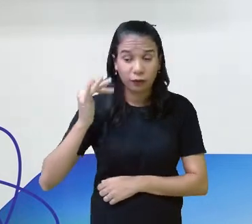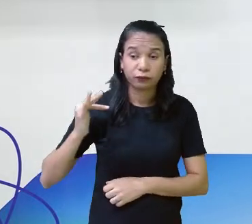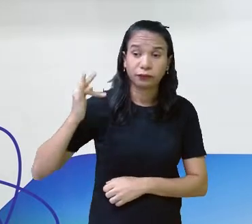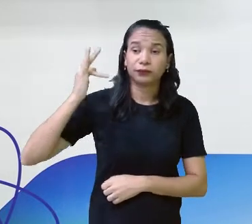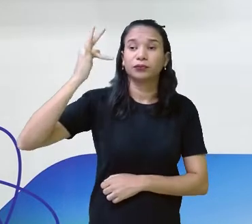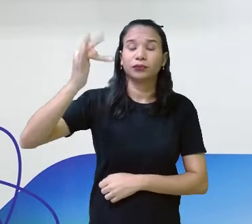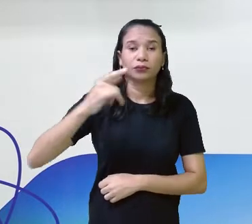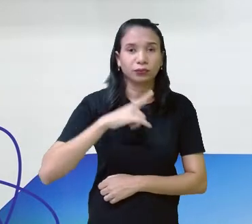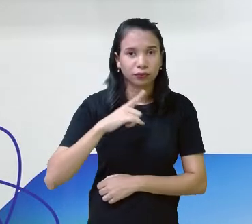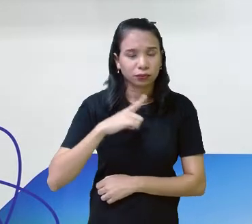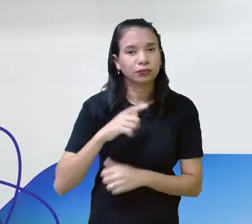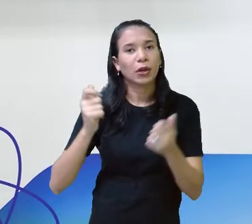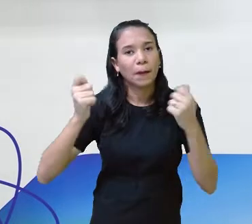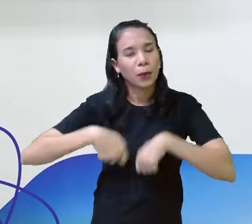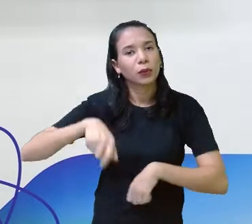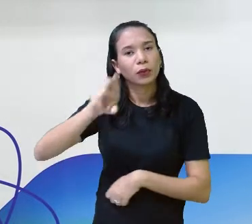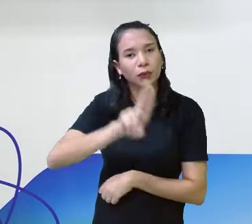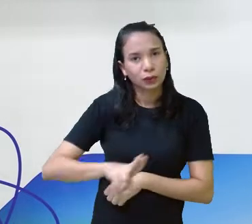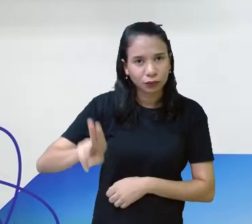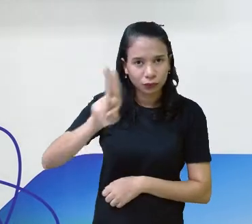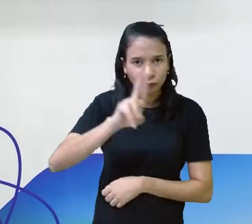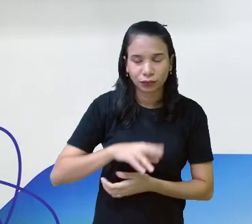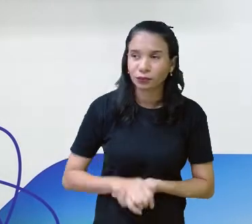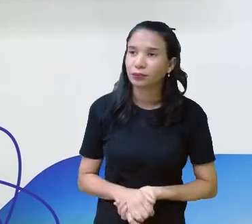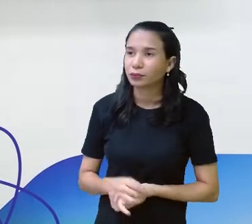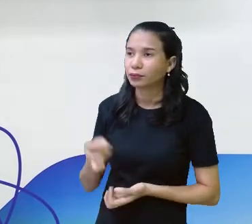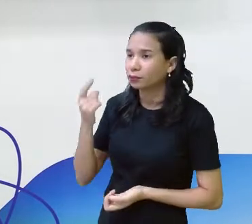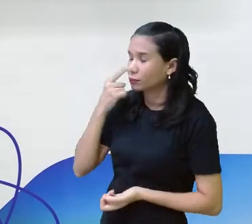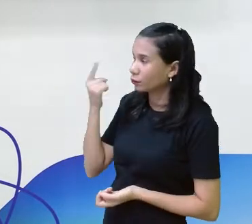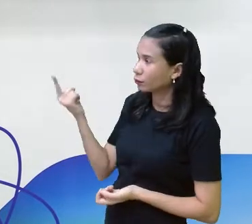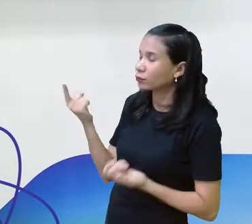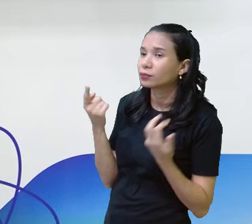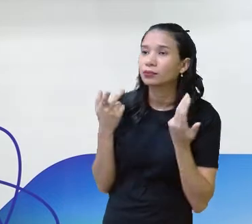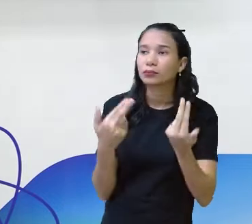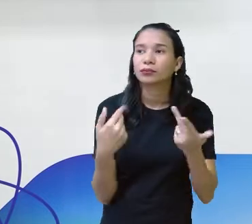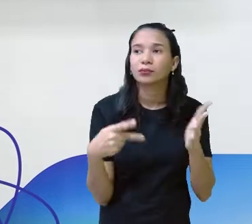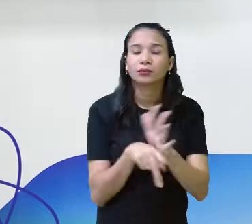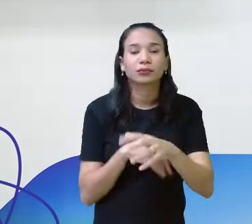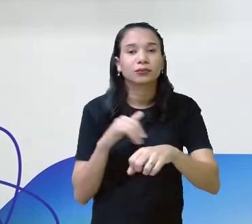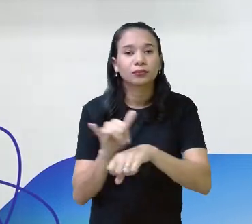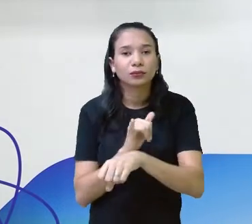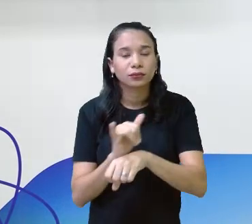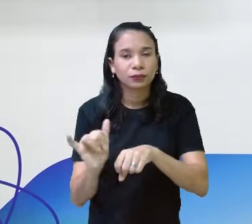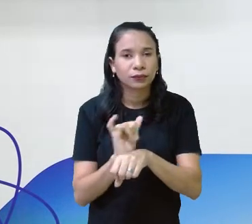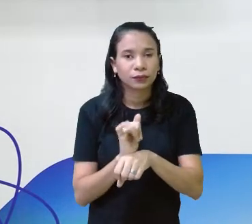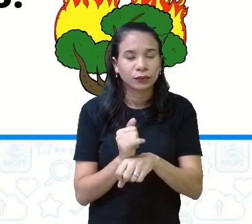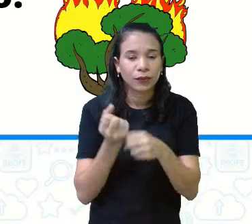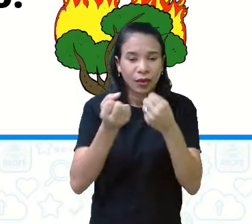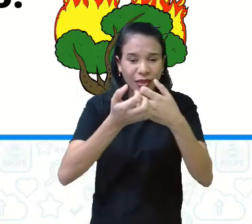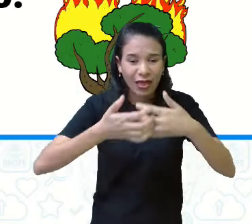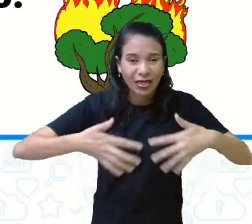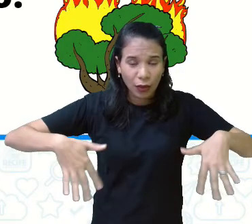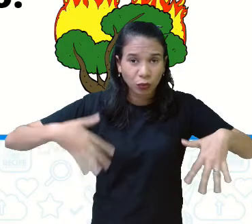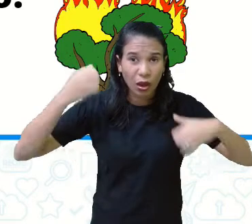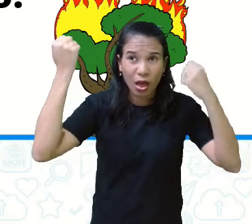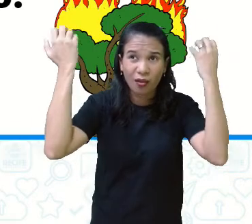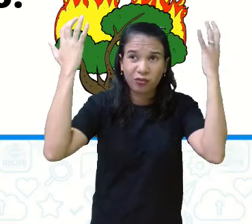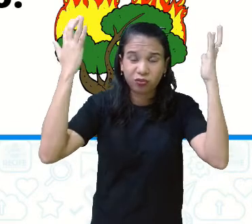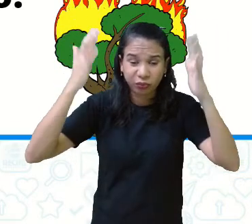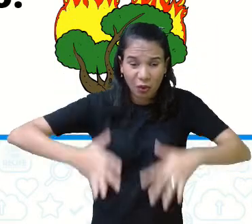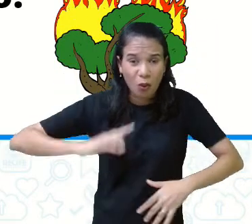após a gente também possam usufruir. Assim, formas de degradação natural como